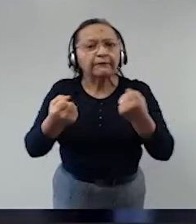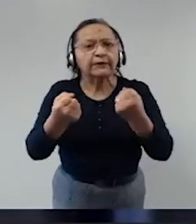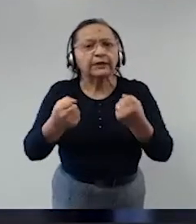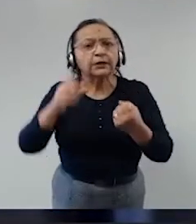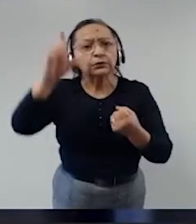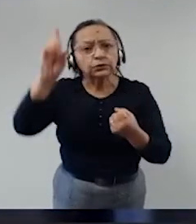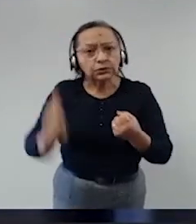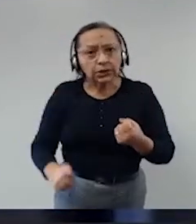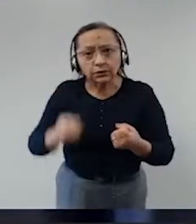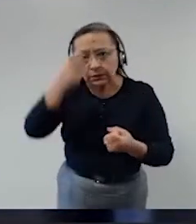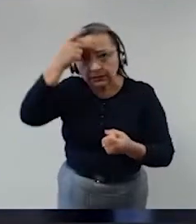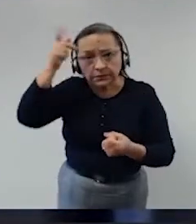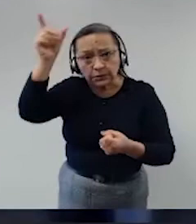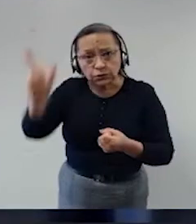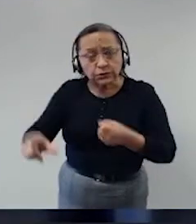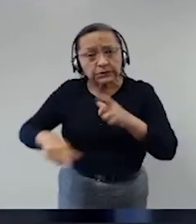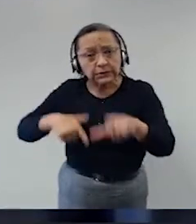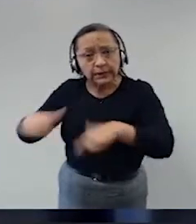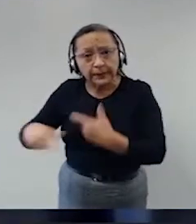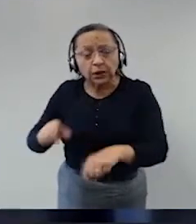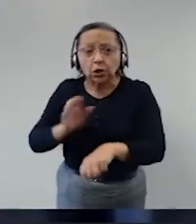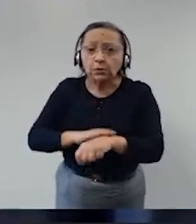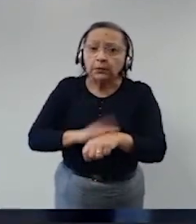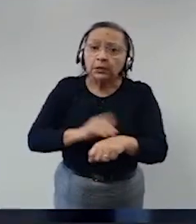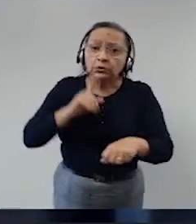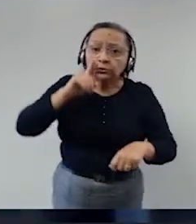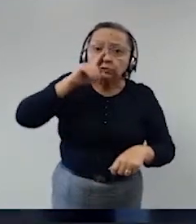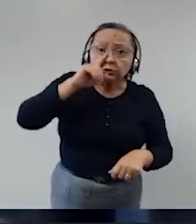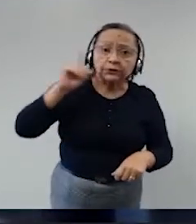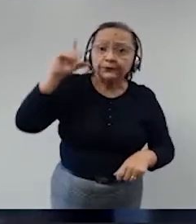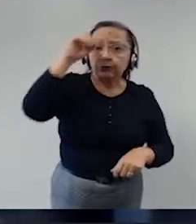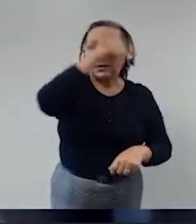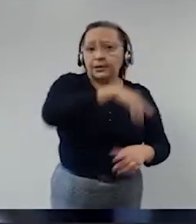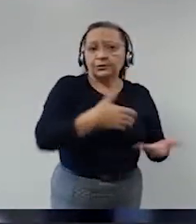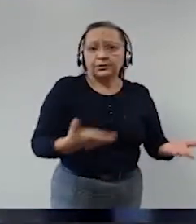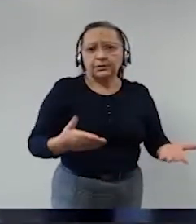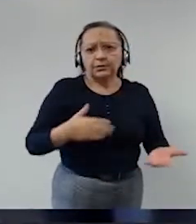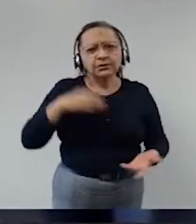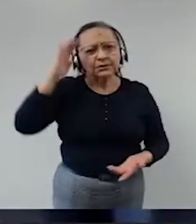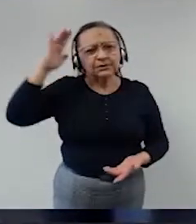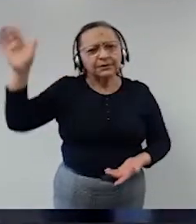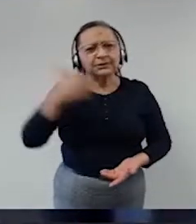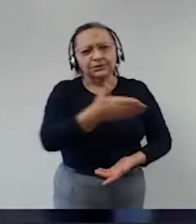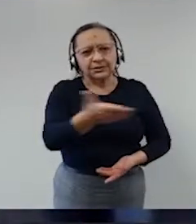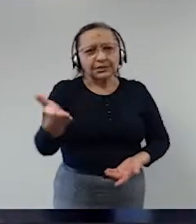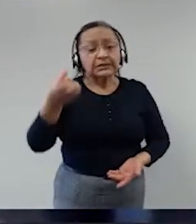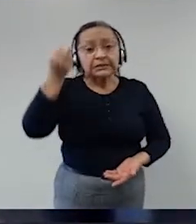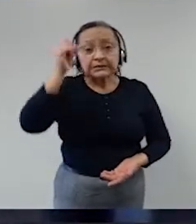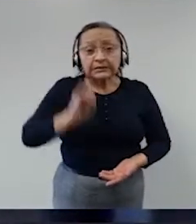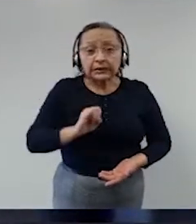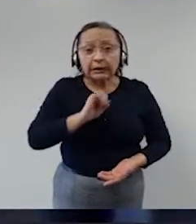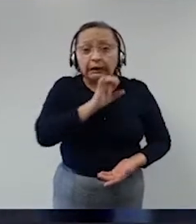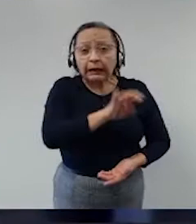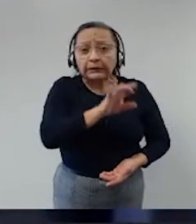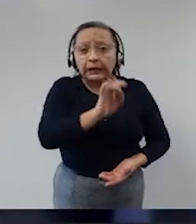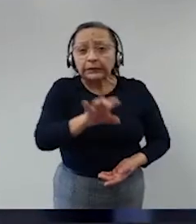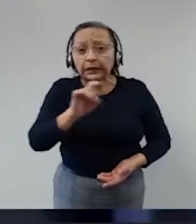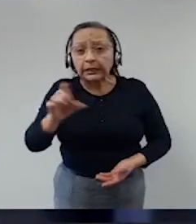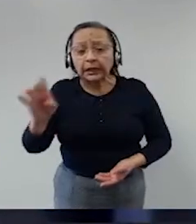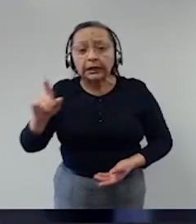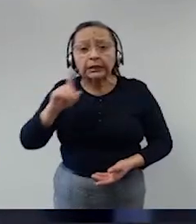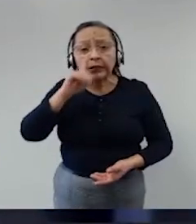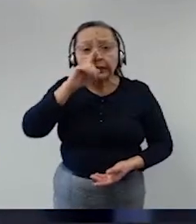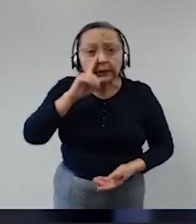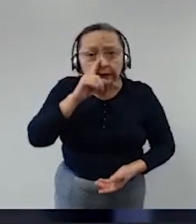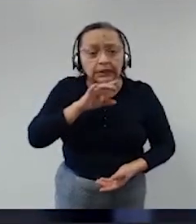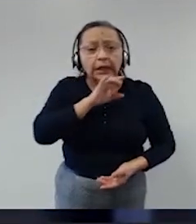das intempéries dos momentos de crise. Imaginemos, colegas, se a cada crise a Constituição